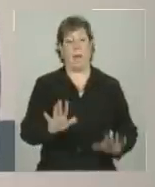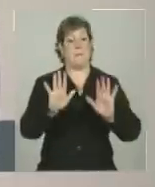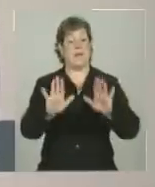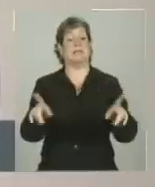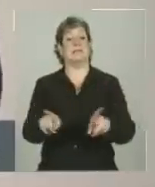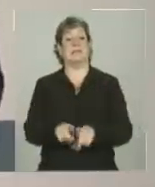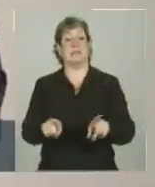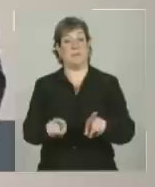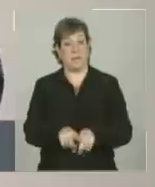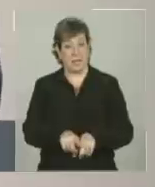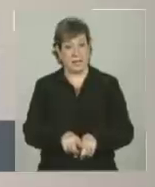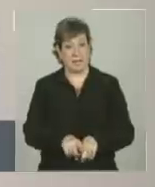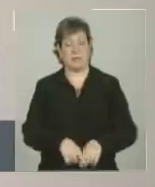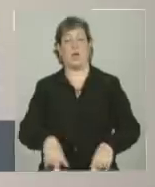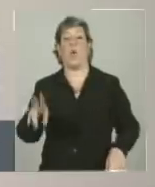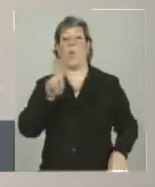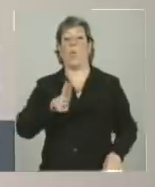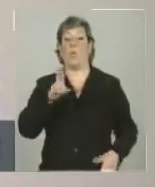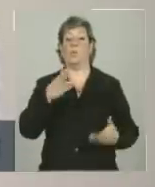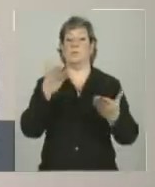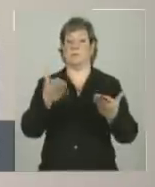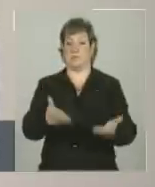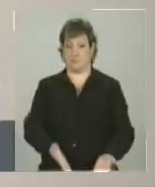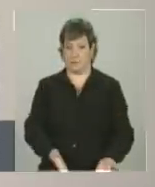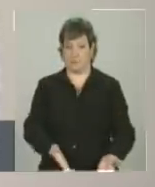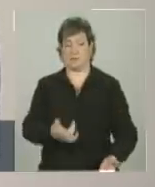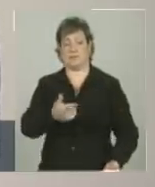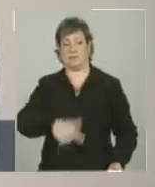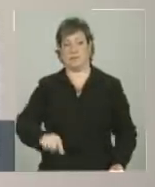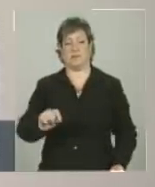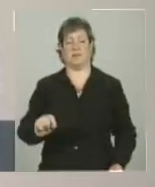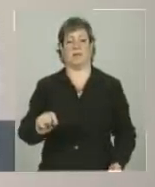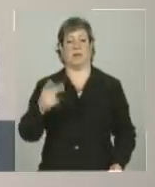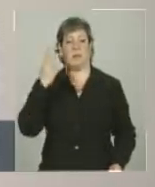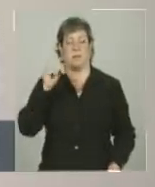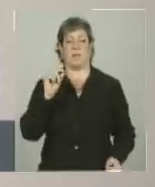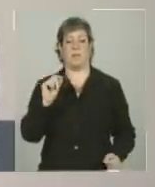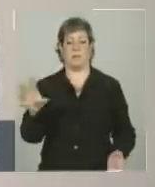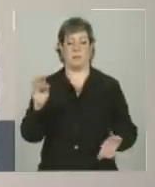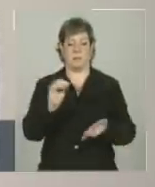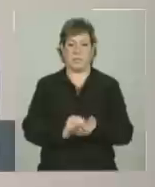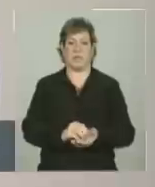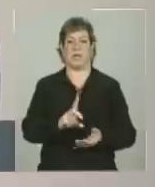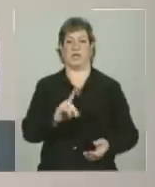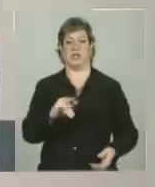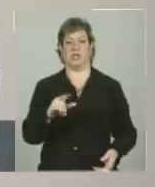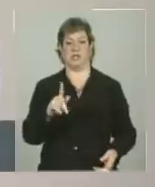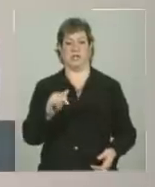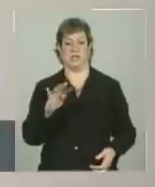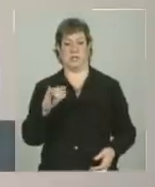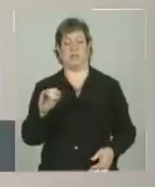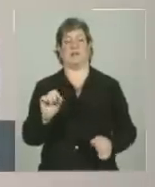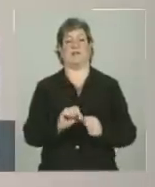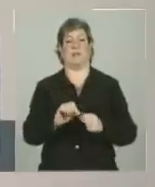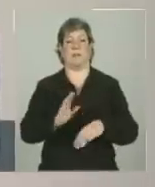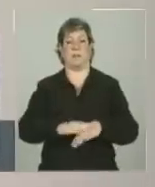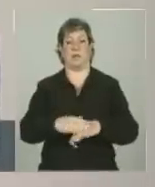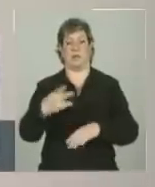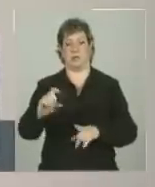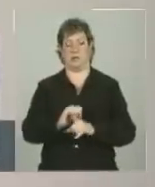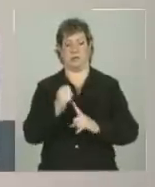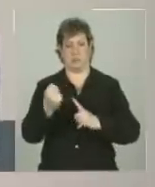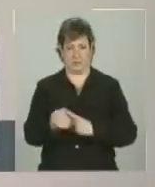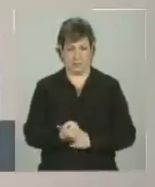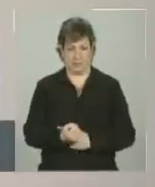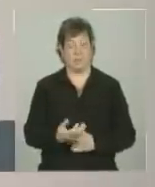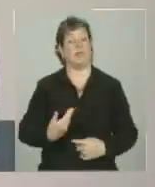mas também sua reutilização em aplicativos digitais desenvolvidos pela sociedade.